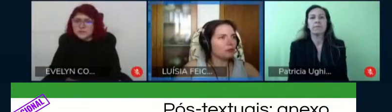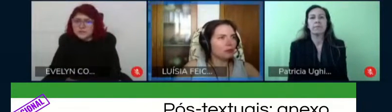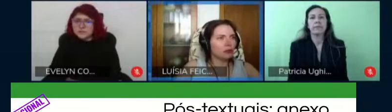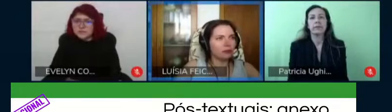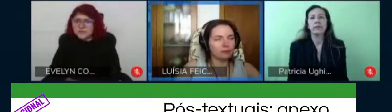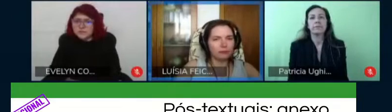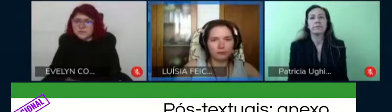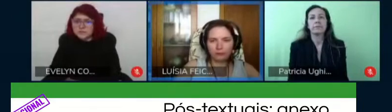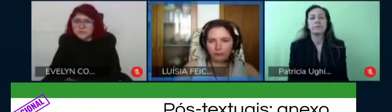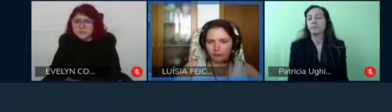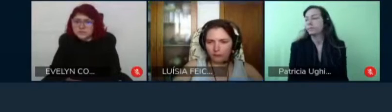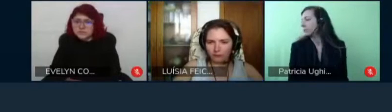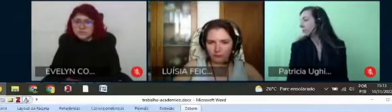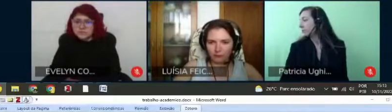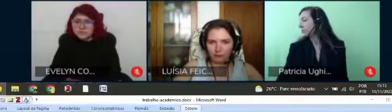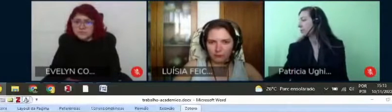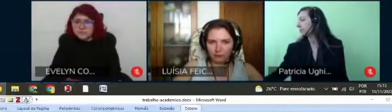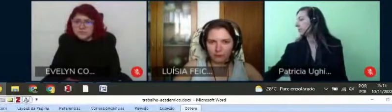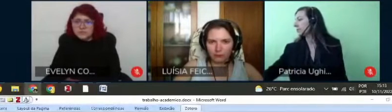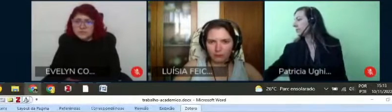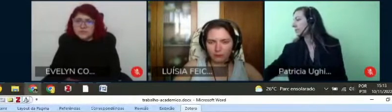como que funciona